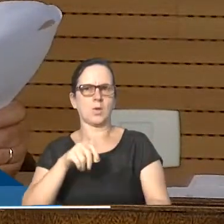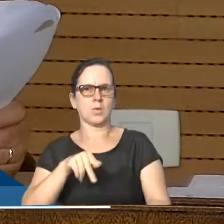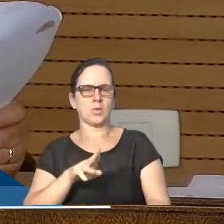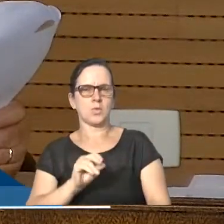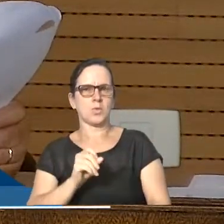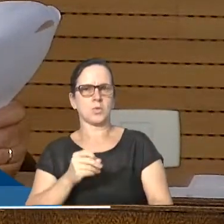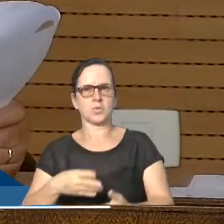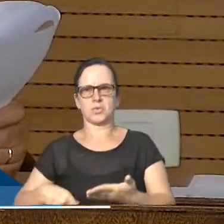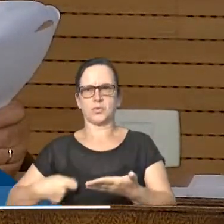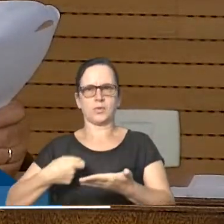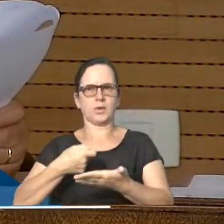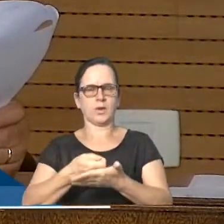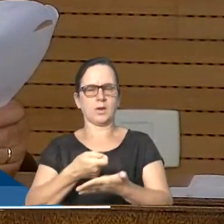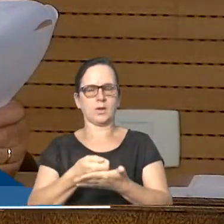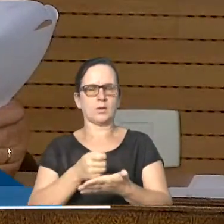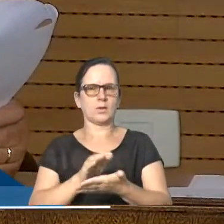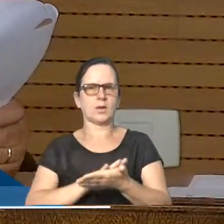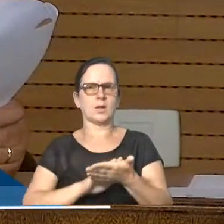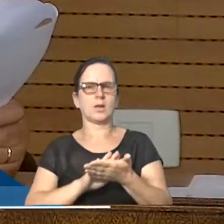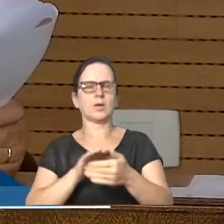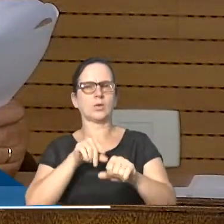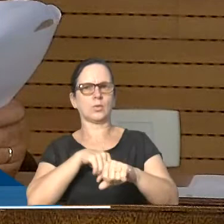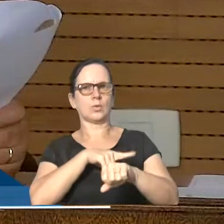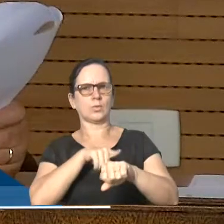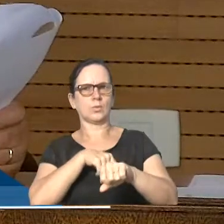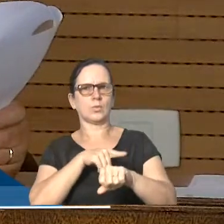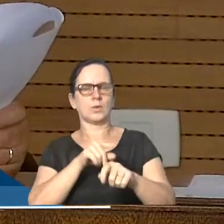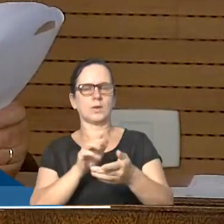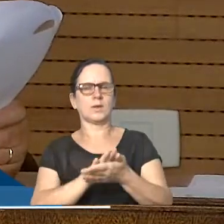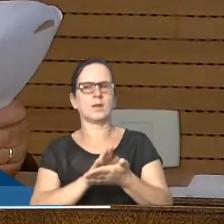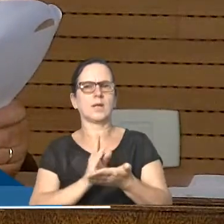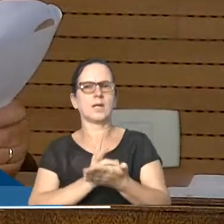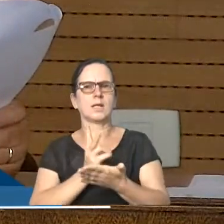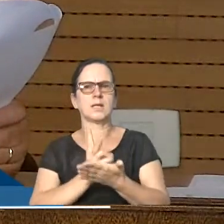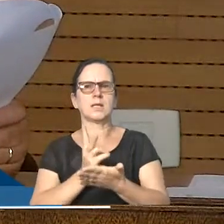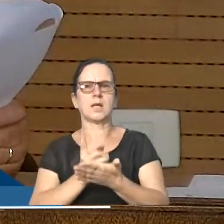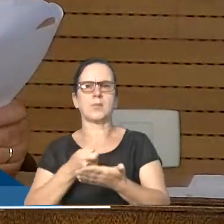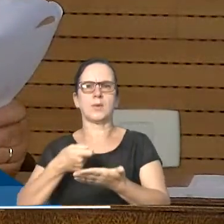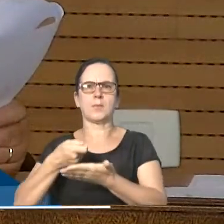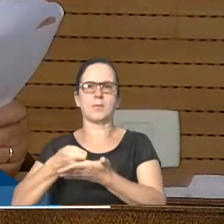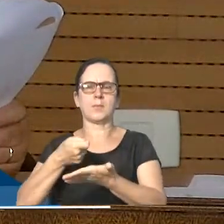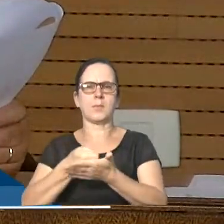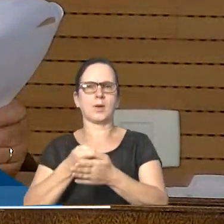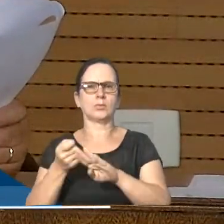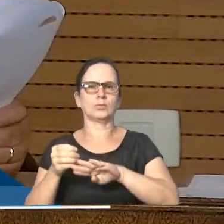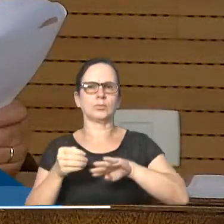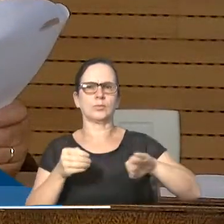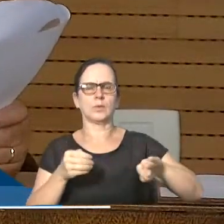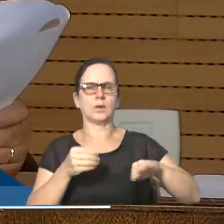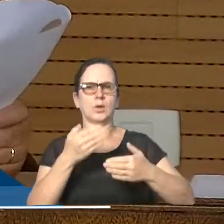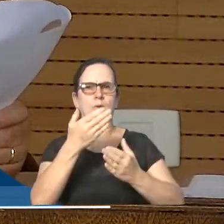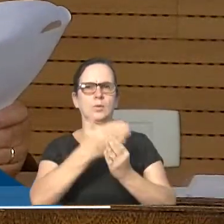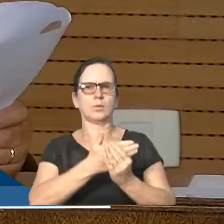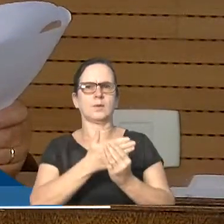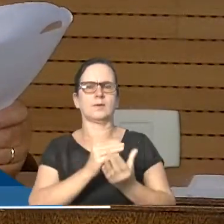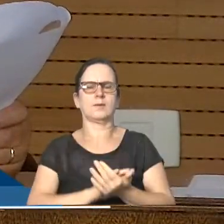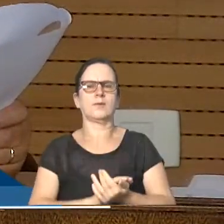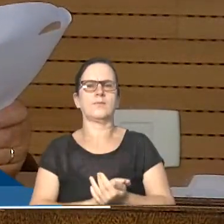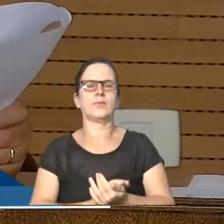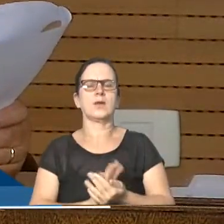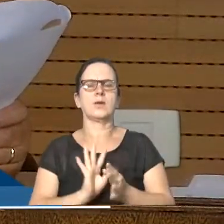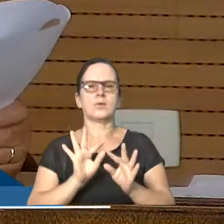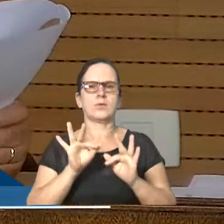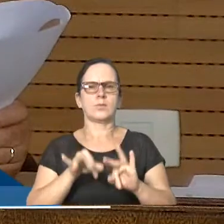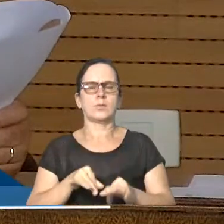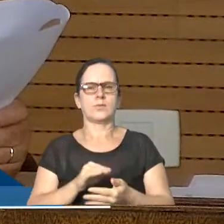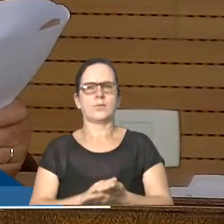cofres públicos, na medida em que os honorários de sucumbência são sempre pagos pela parte vencida no processo. Por fim,